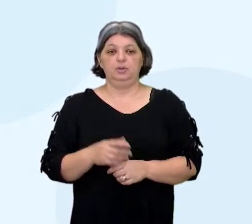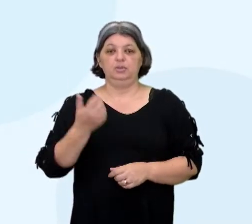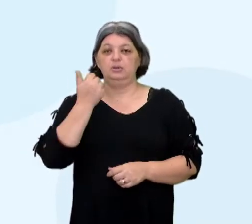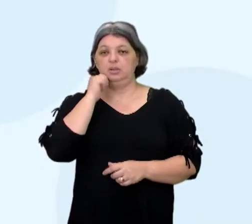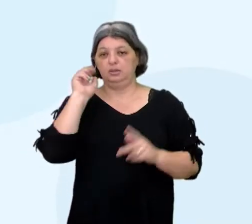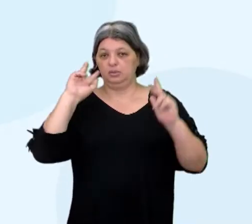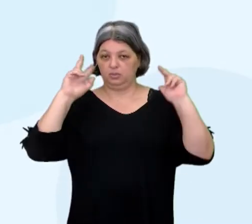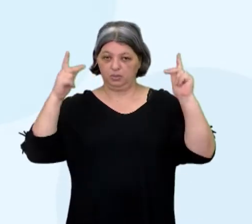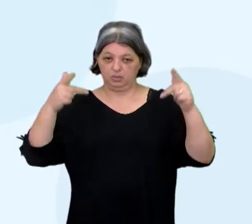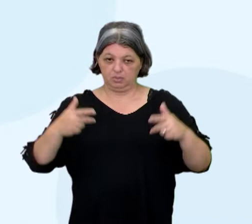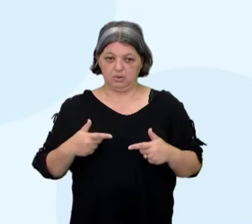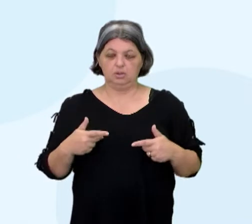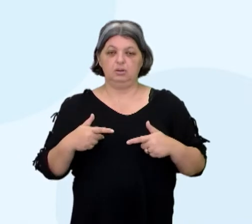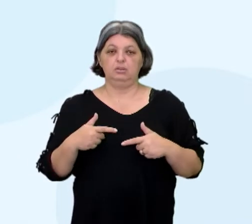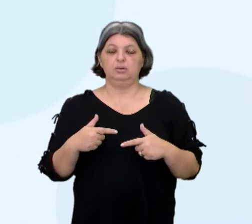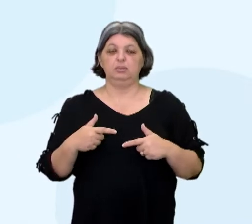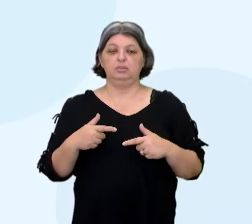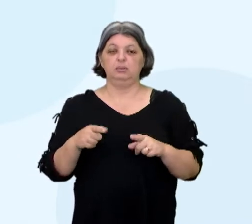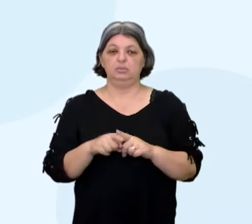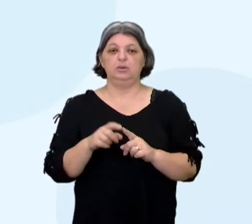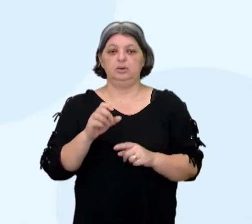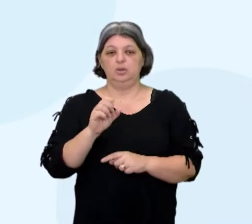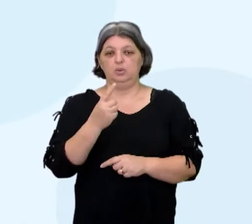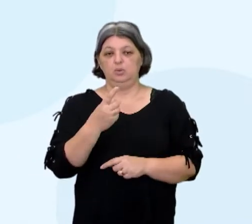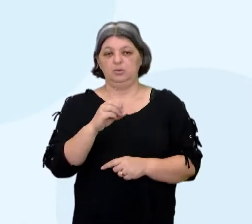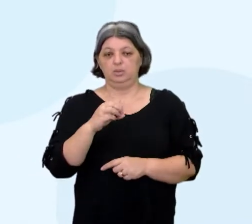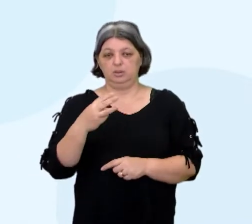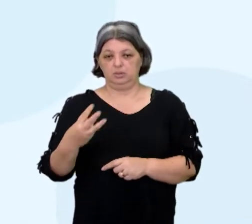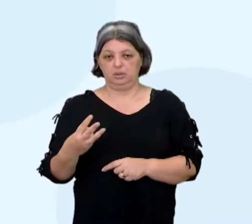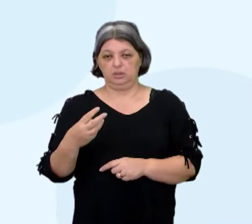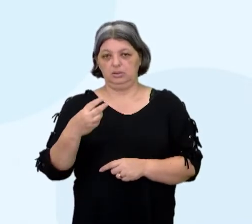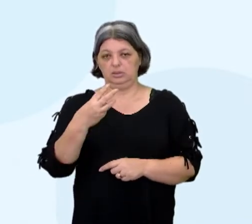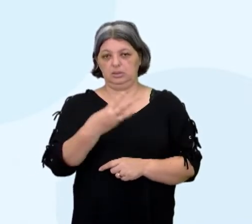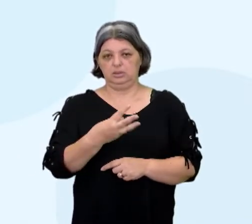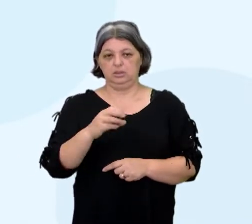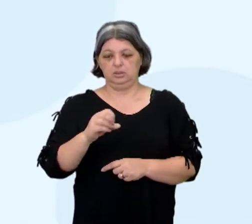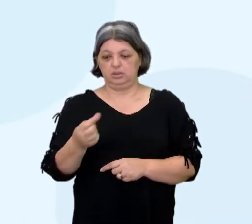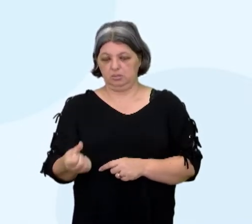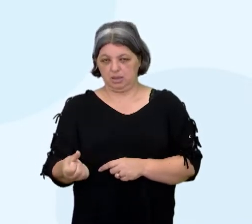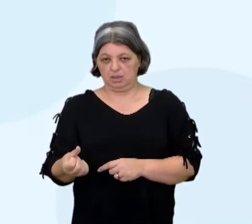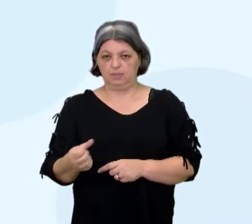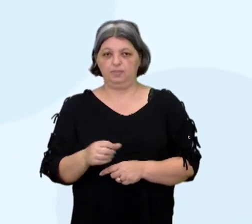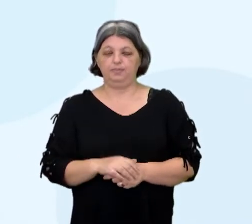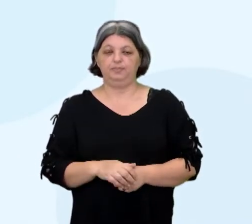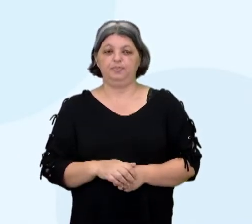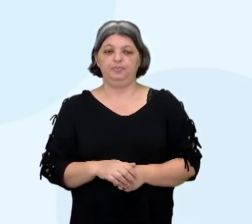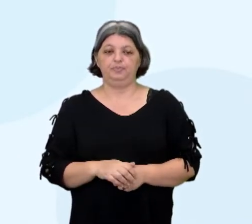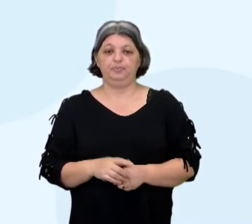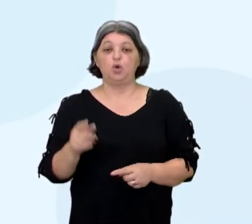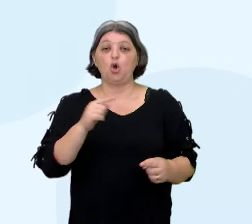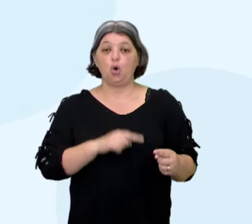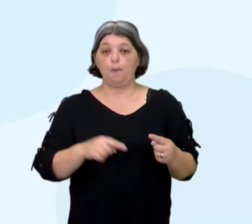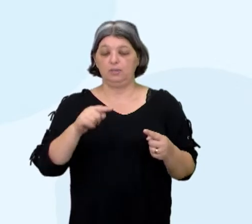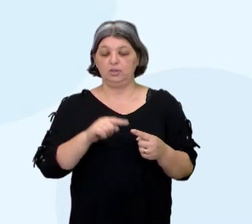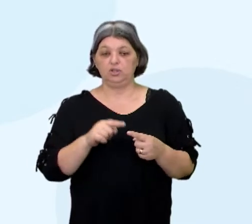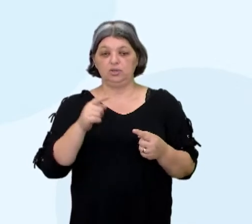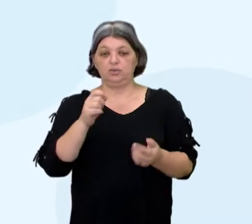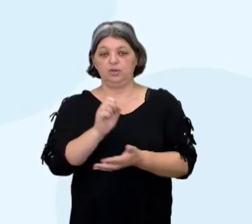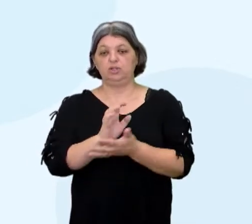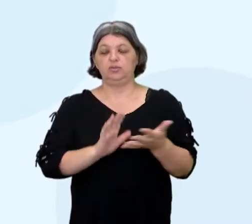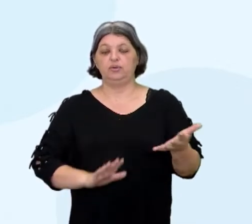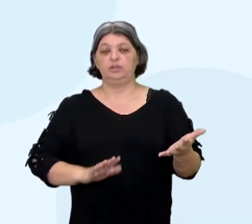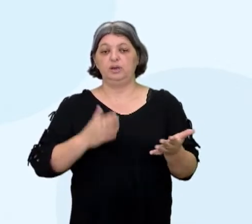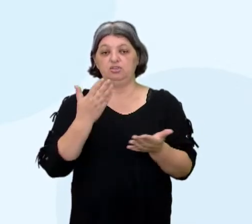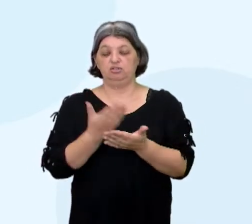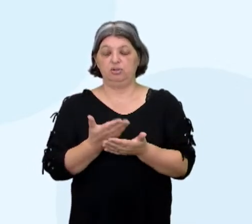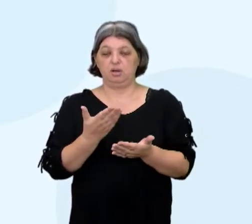humanas sociais e aplicadas 103 e 306. E o objetivo desta atividade e